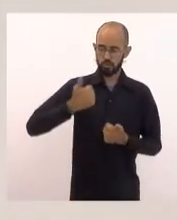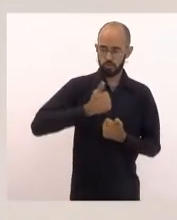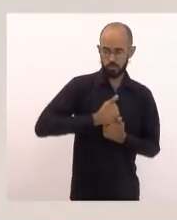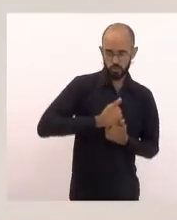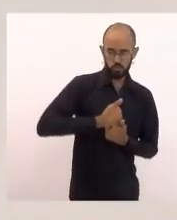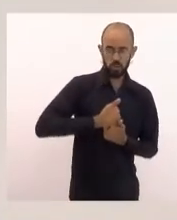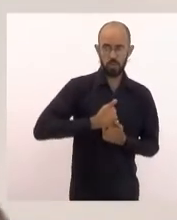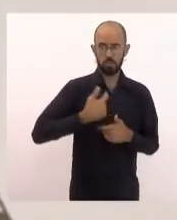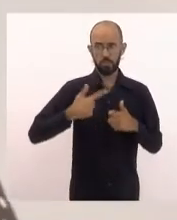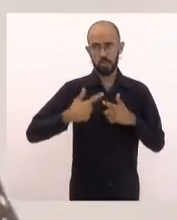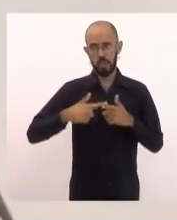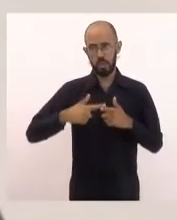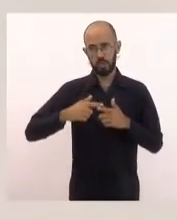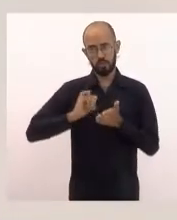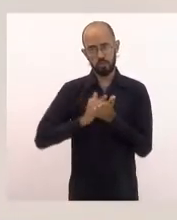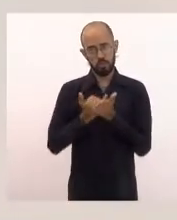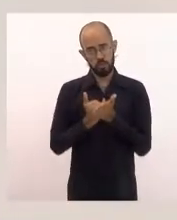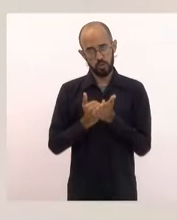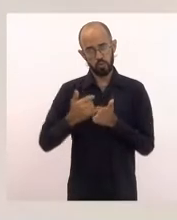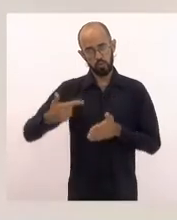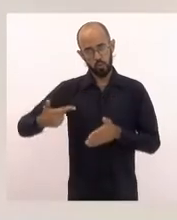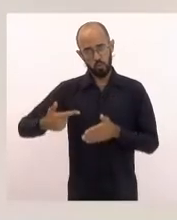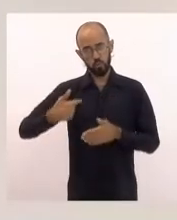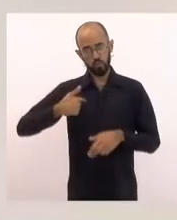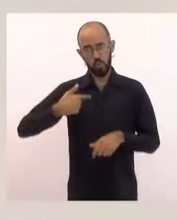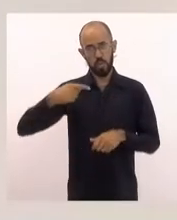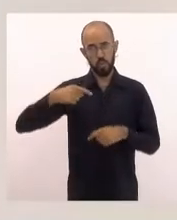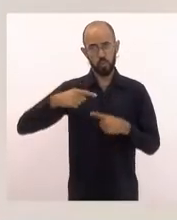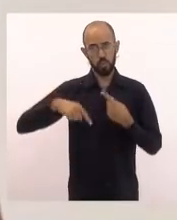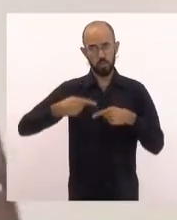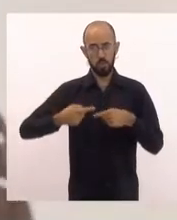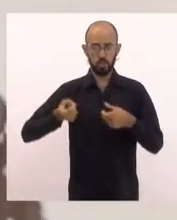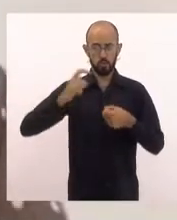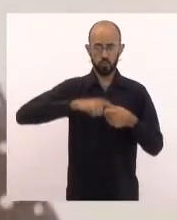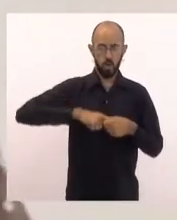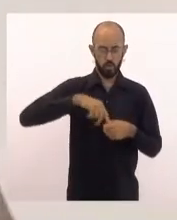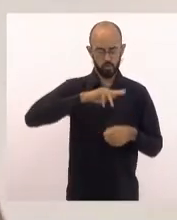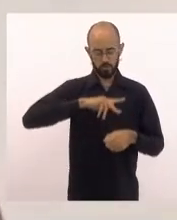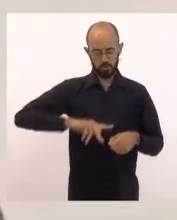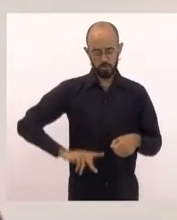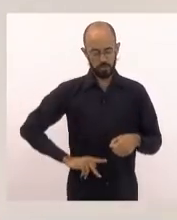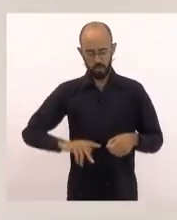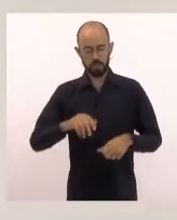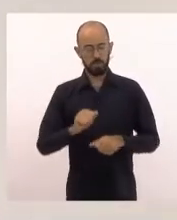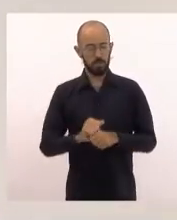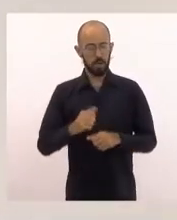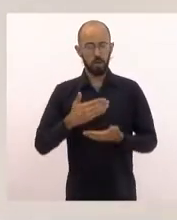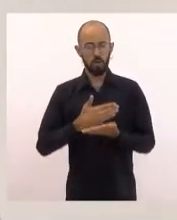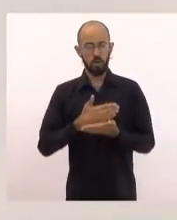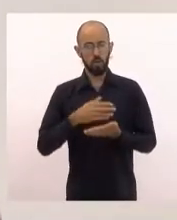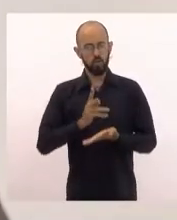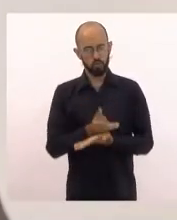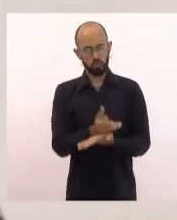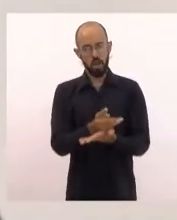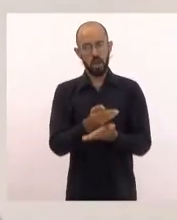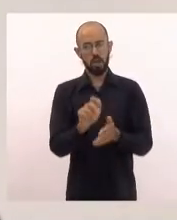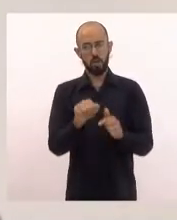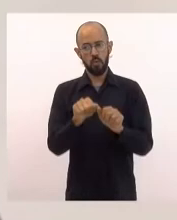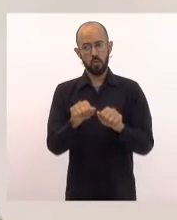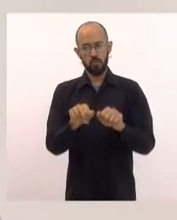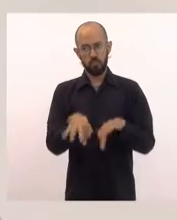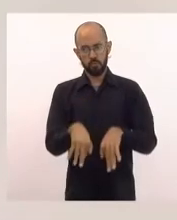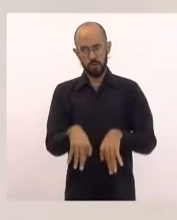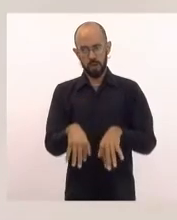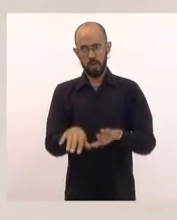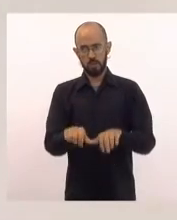eu, e logo após eu retorno para continuar com o expediente final. Deputada Marta Rocha